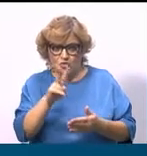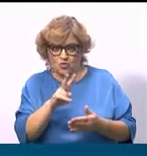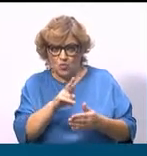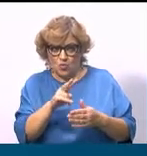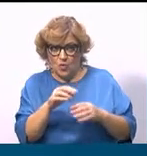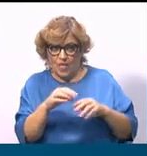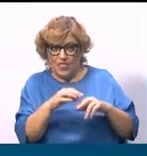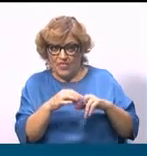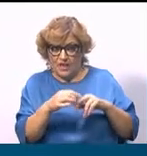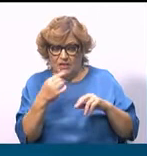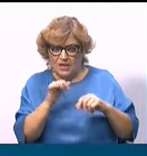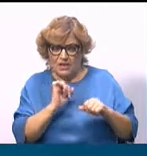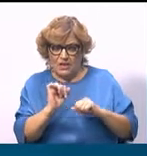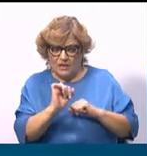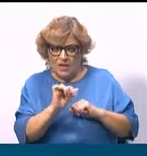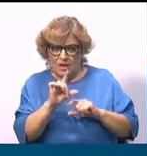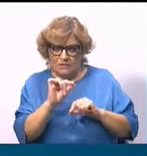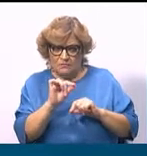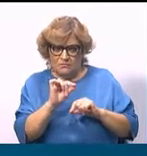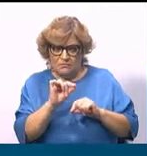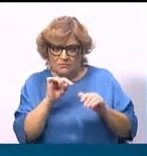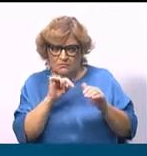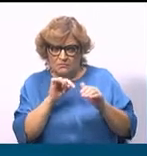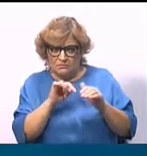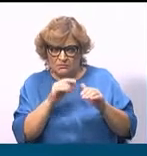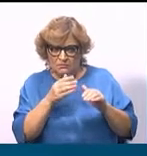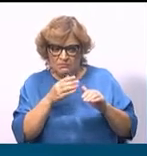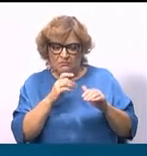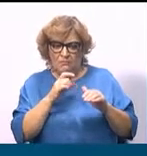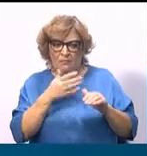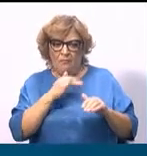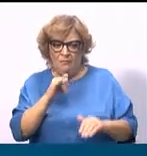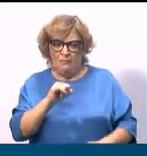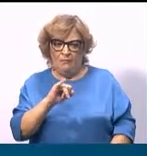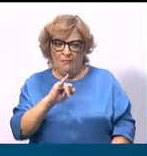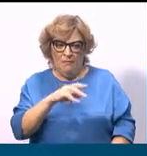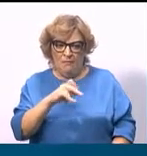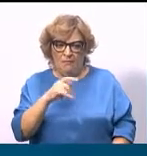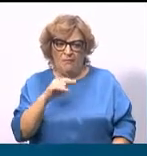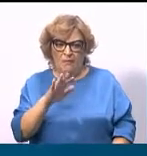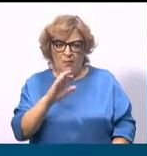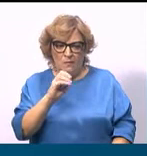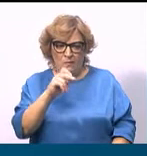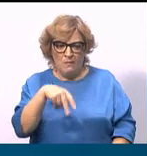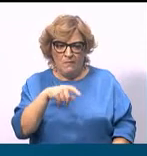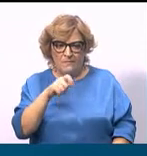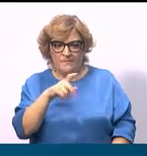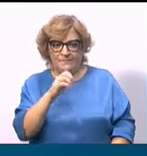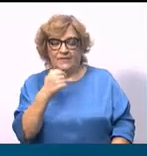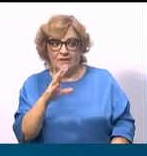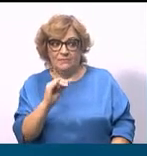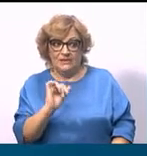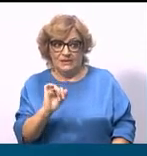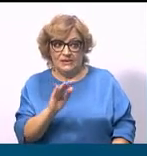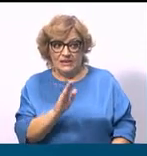dedo, provavelmente poderemos ter também um calo interdigital, portanto, entre os dedos, no joanete, e depois também poderemos ter ali, mais na